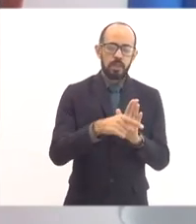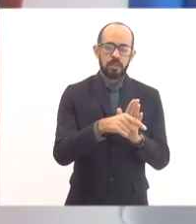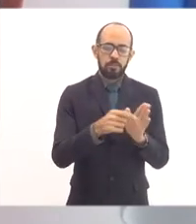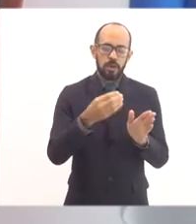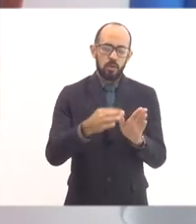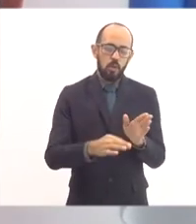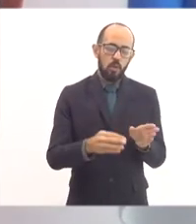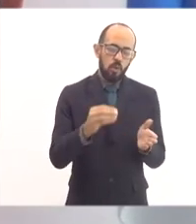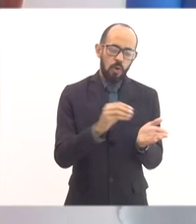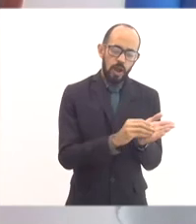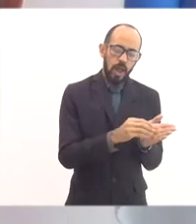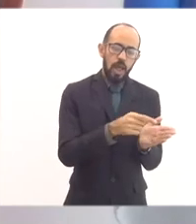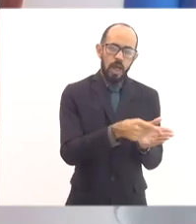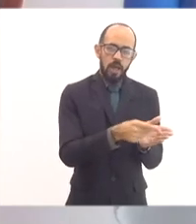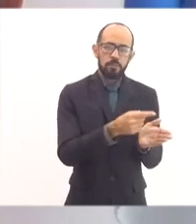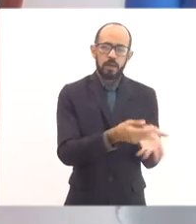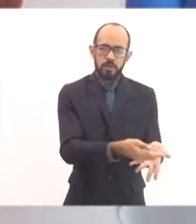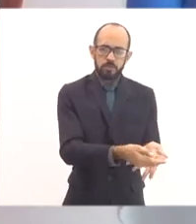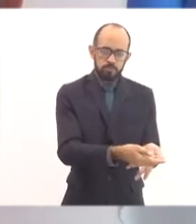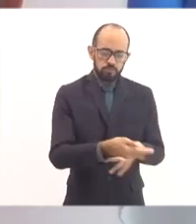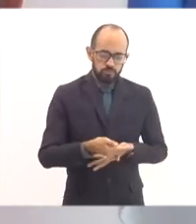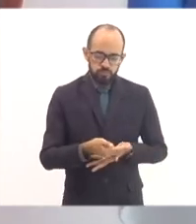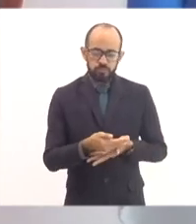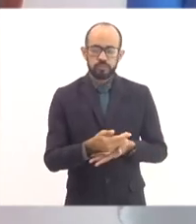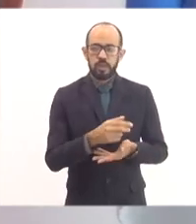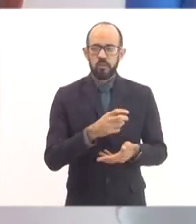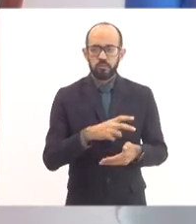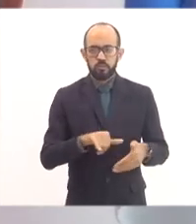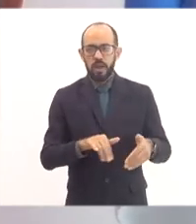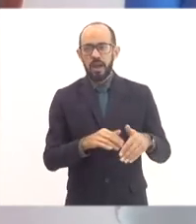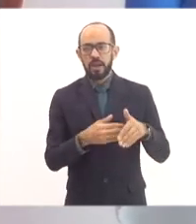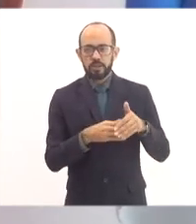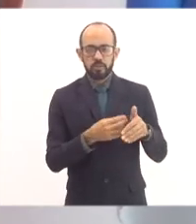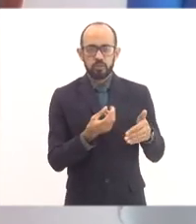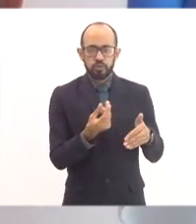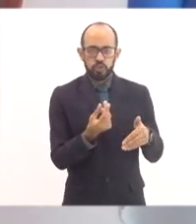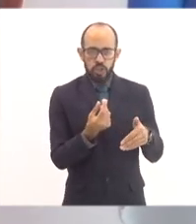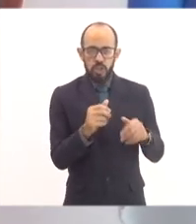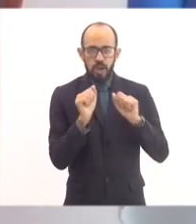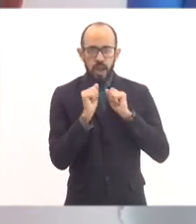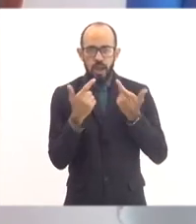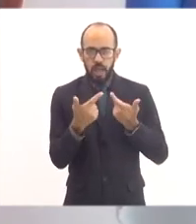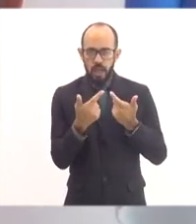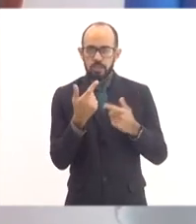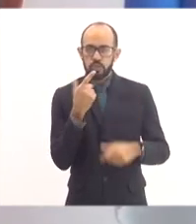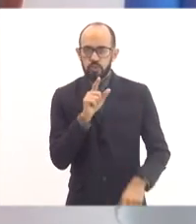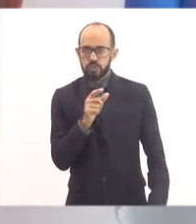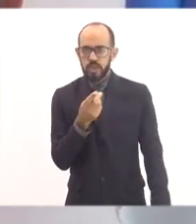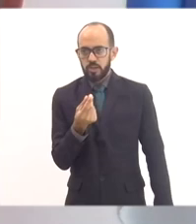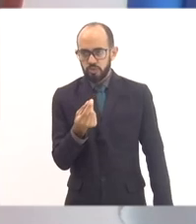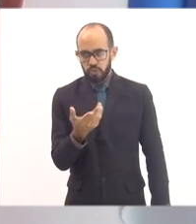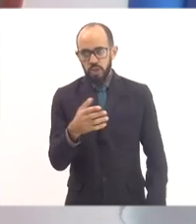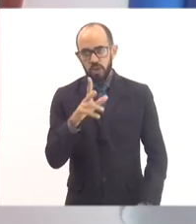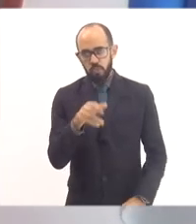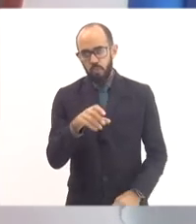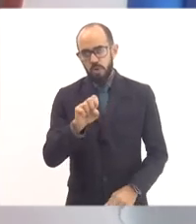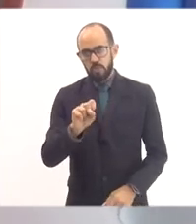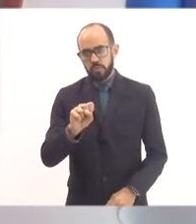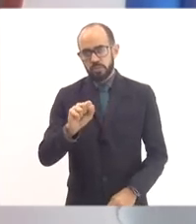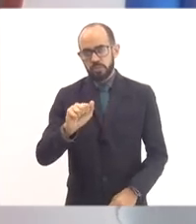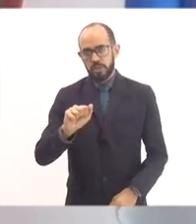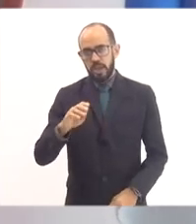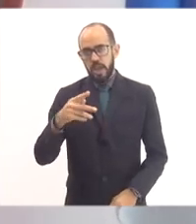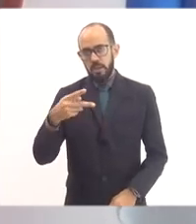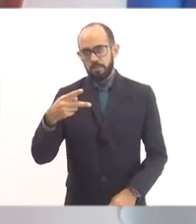para garantir o chamamento. Ou vai no Fundo Especial da Assembleia Legislativa e garante recursos, como fizemos no caso da SEAP. São inúmeras